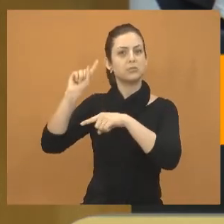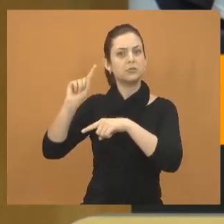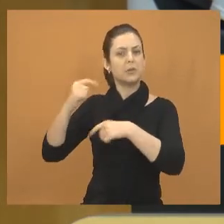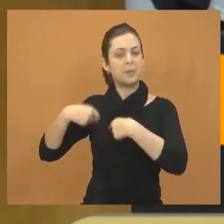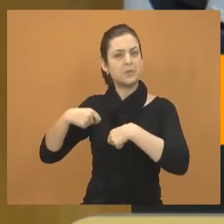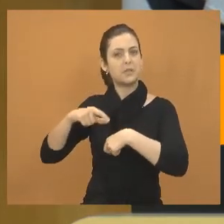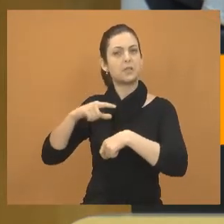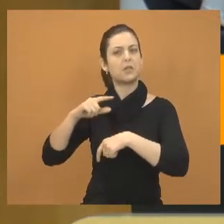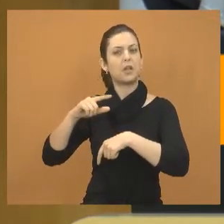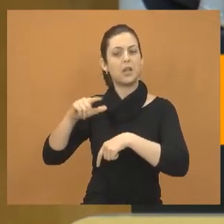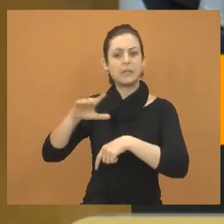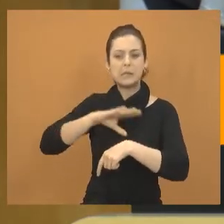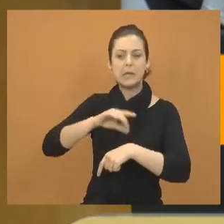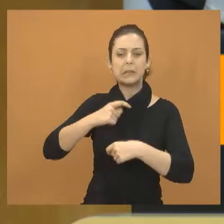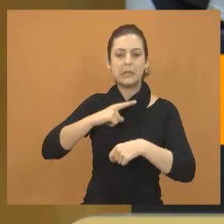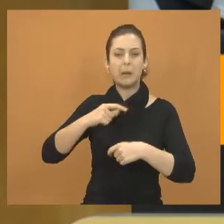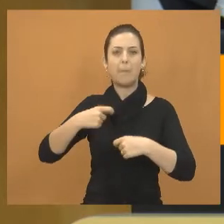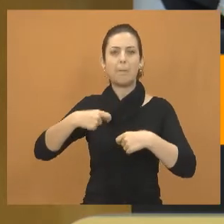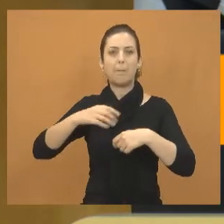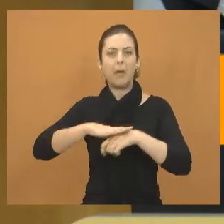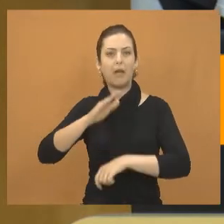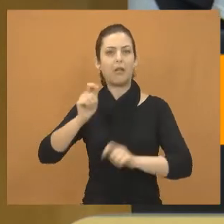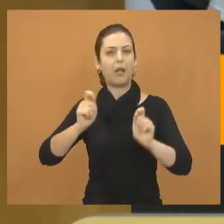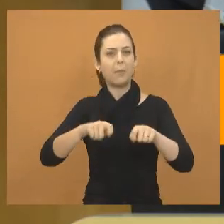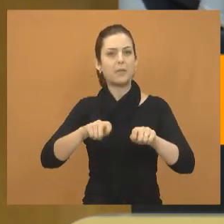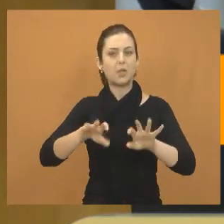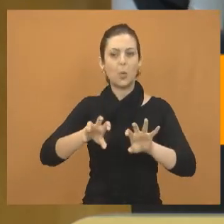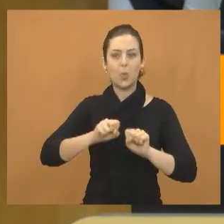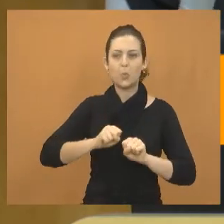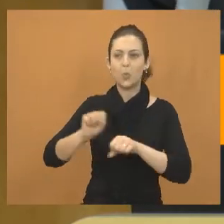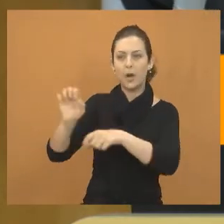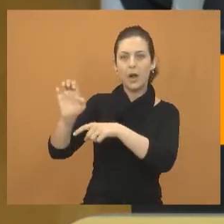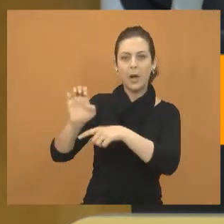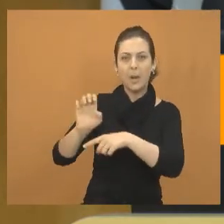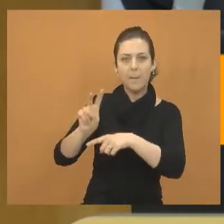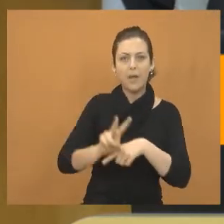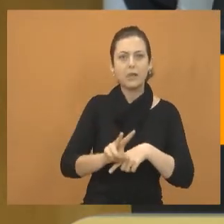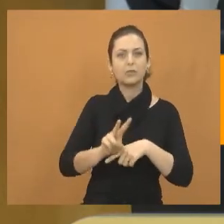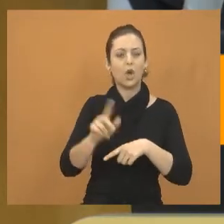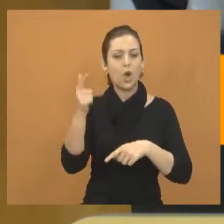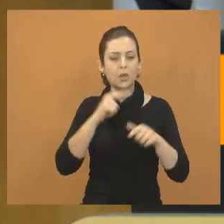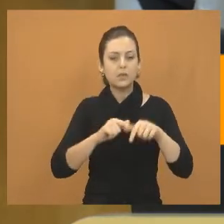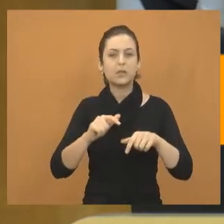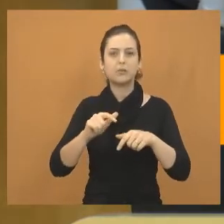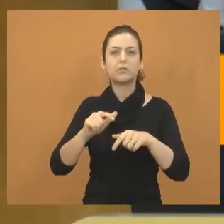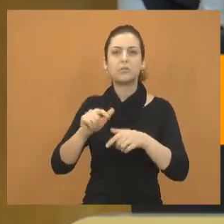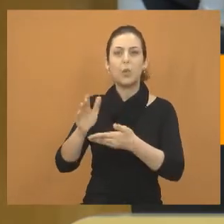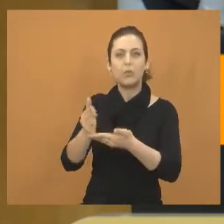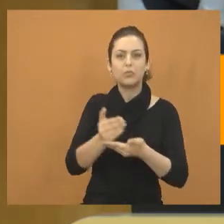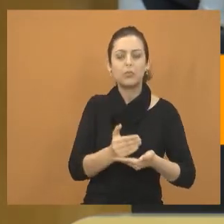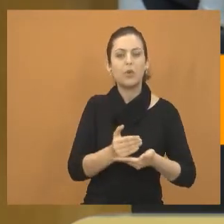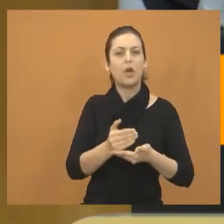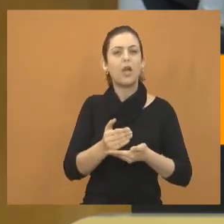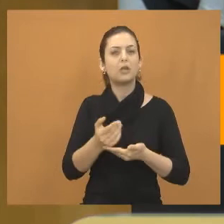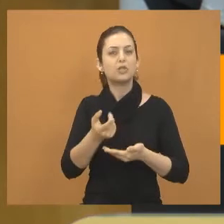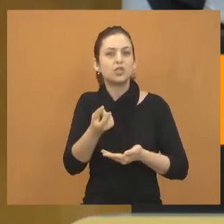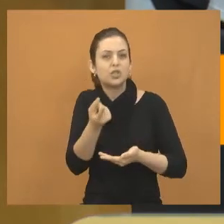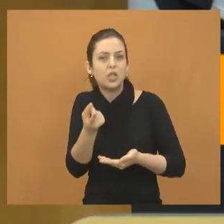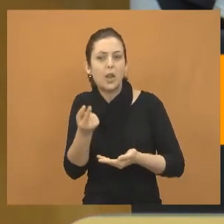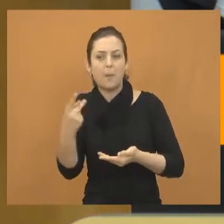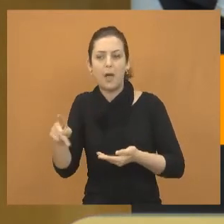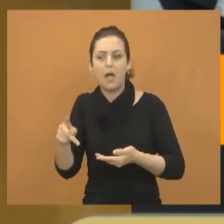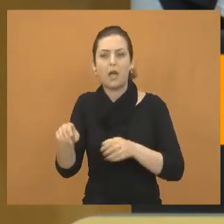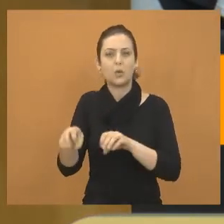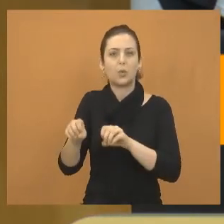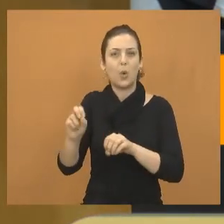sentido, para que o município tenha mais capacidade de absorver empréstimos, para que ele possa fazer esse tipo de obra. Porque hoje, dinheiro ou é para a